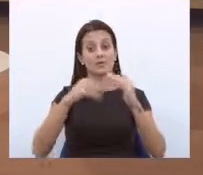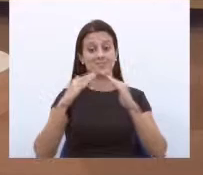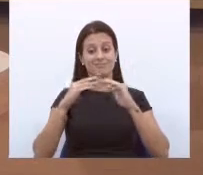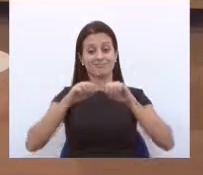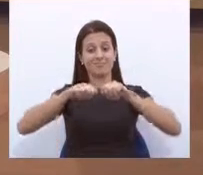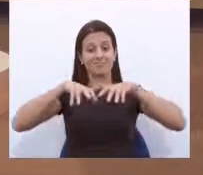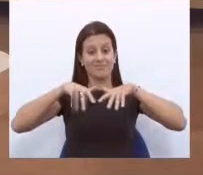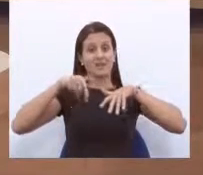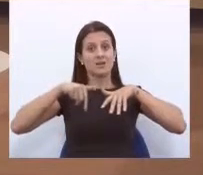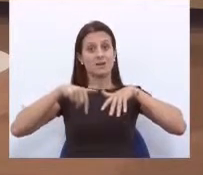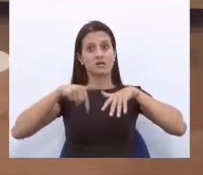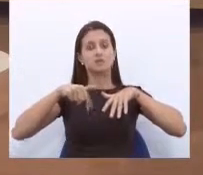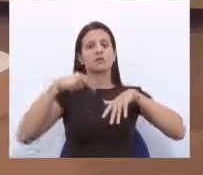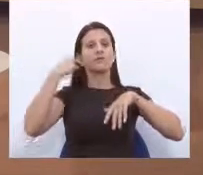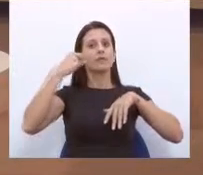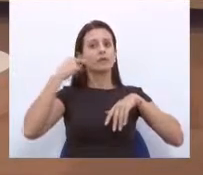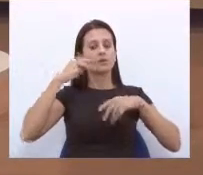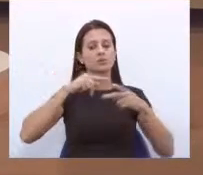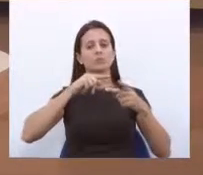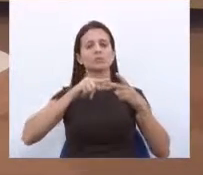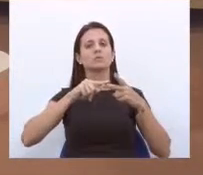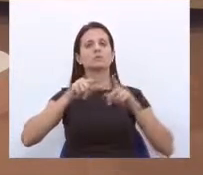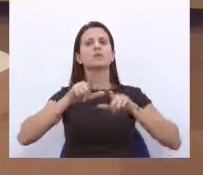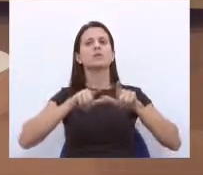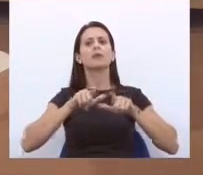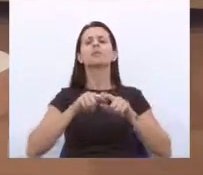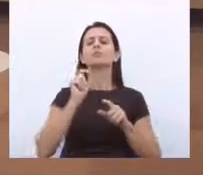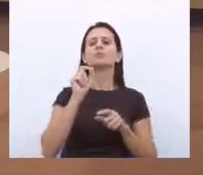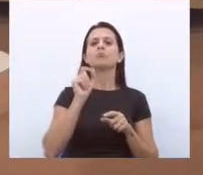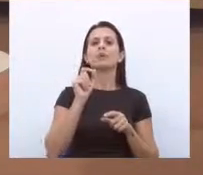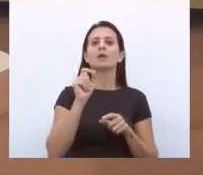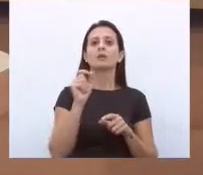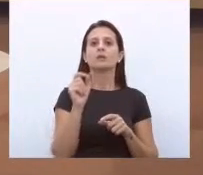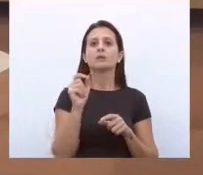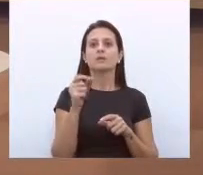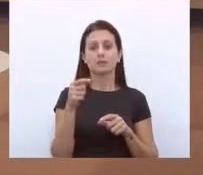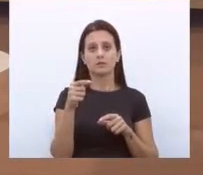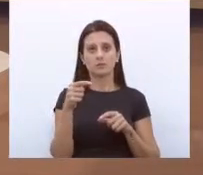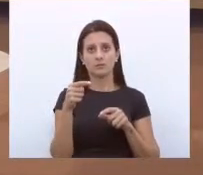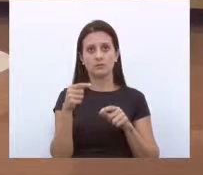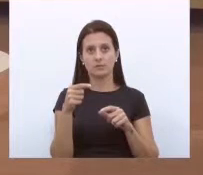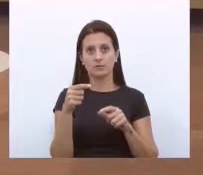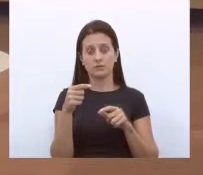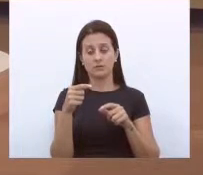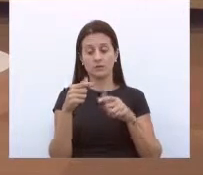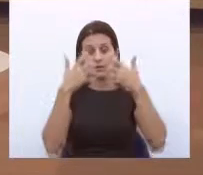vereadores e os trabalhadores, quem são os trabalhadores? O sindicato é um prédio,